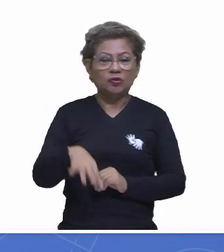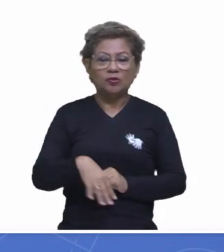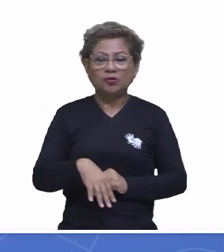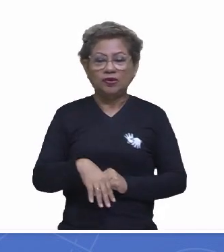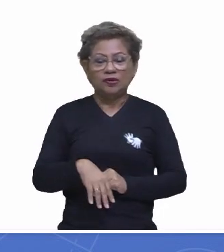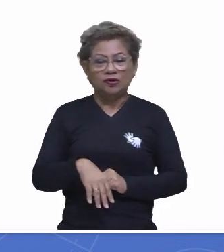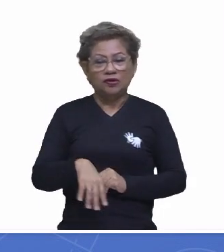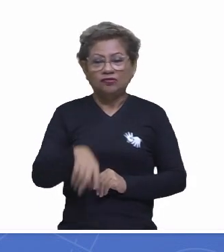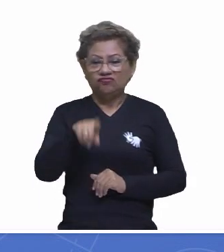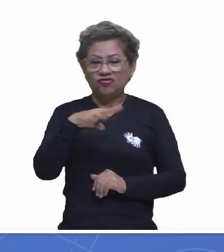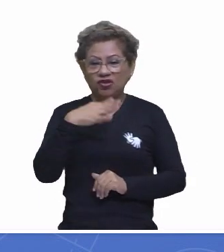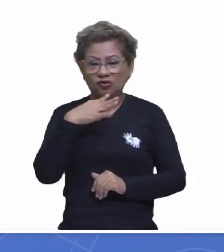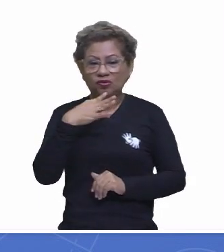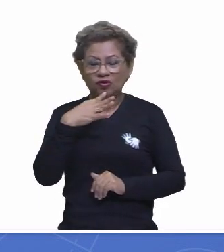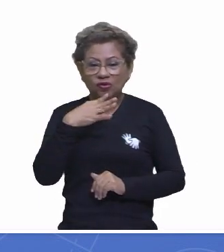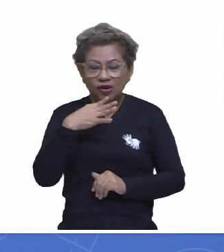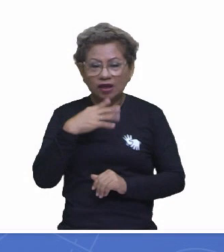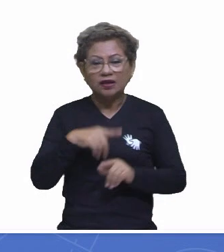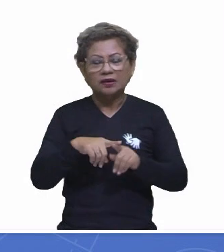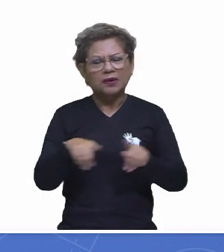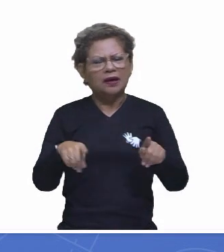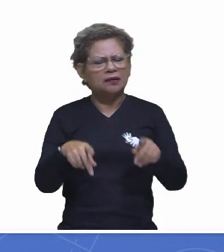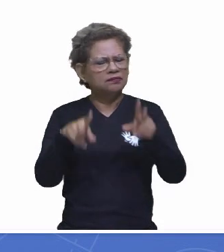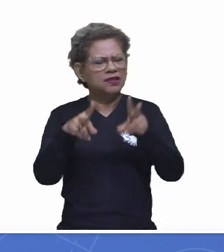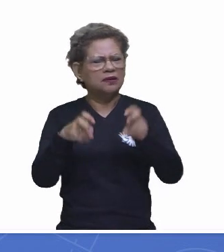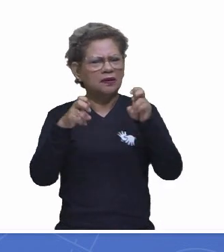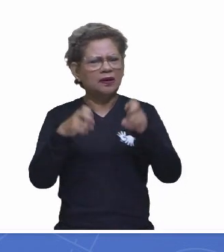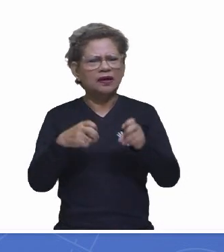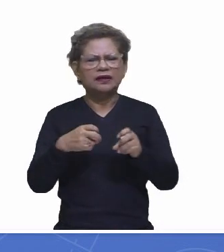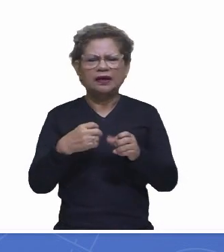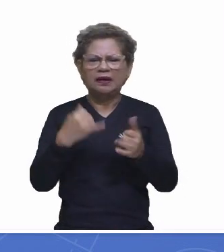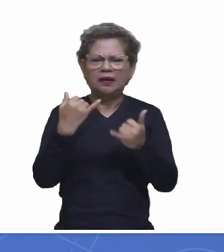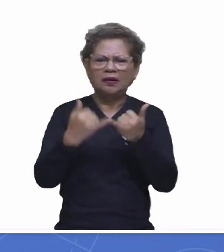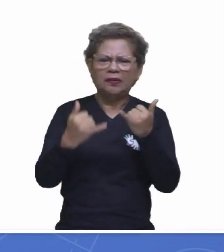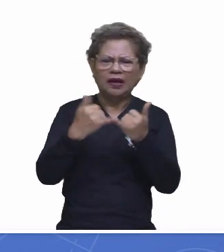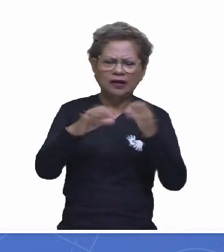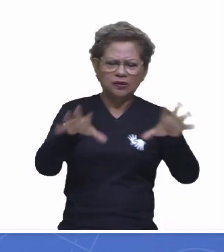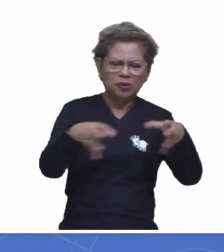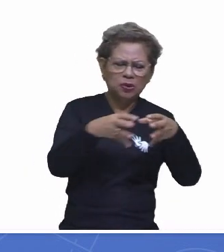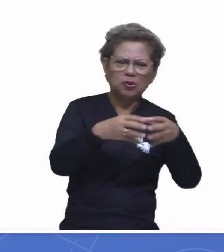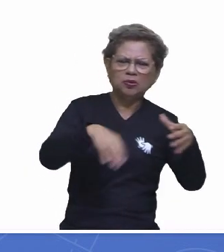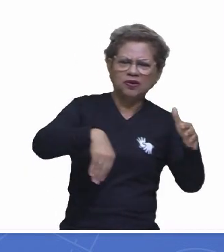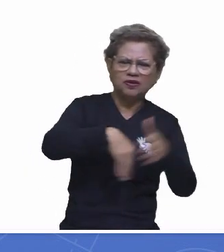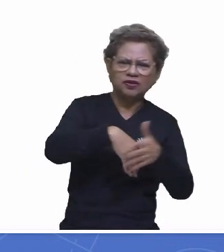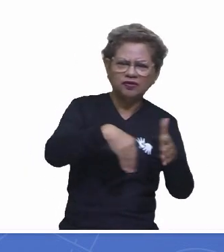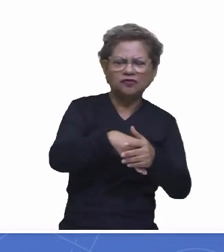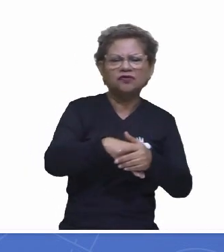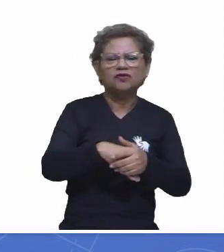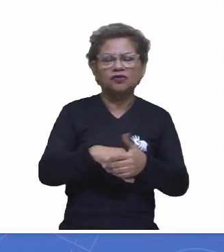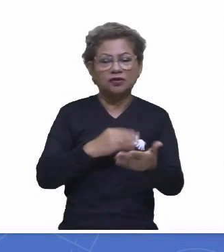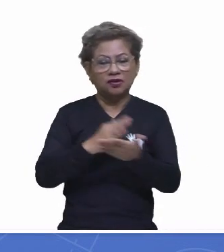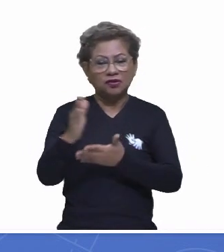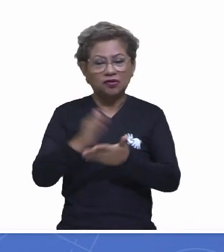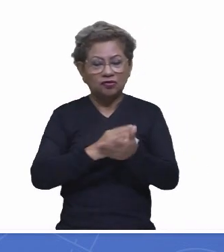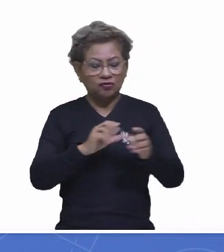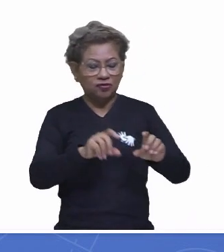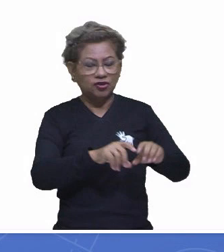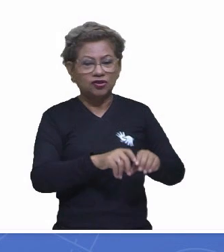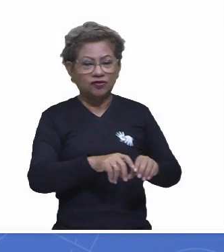parecer a escalação de um time de futebol que ainda teria no banco de reservas lantânio,